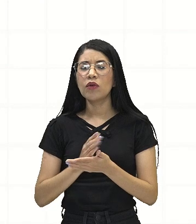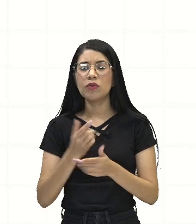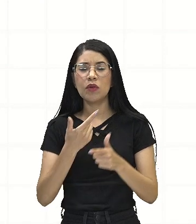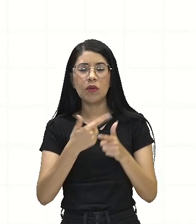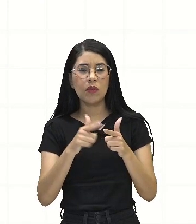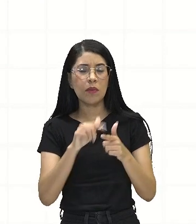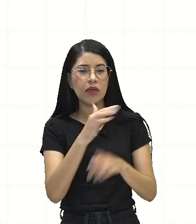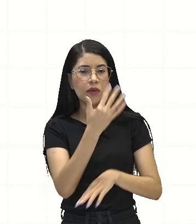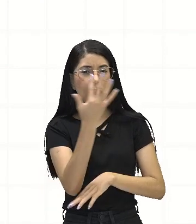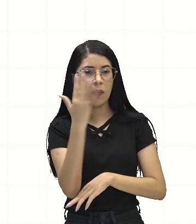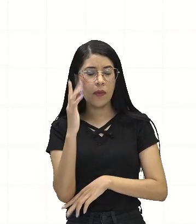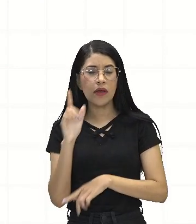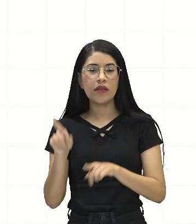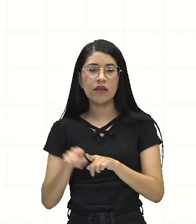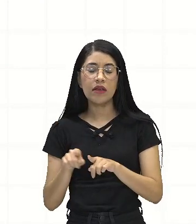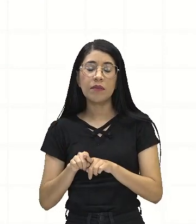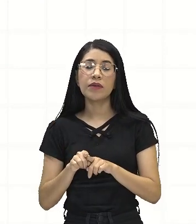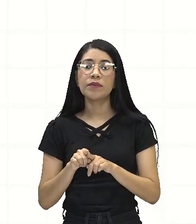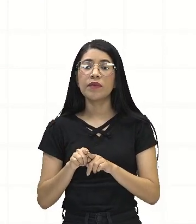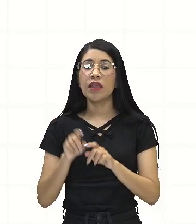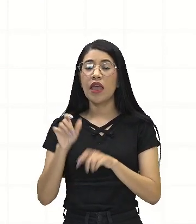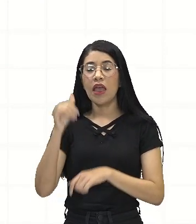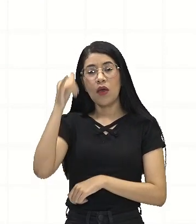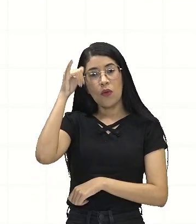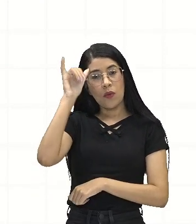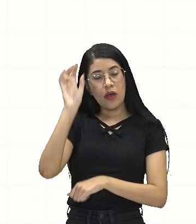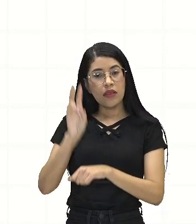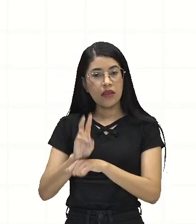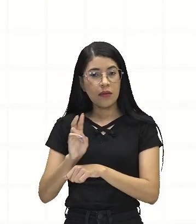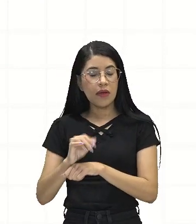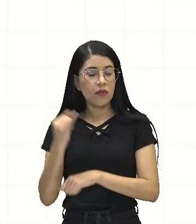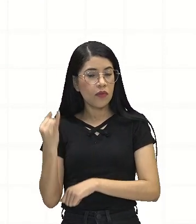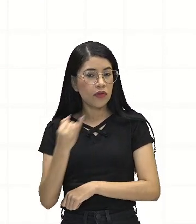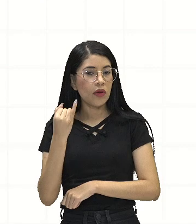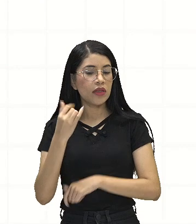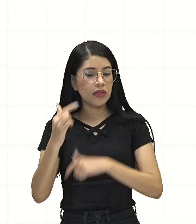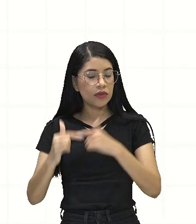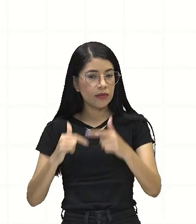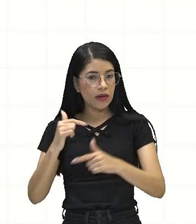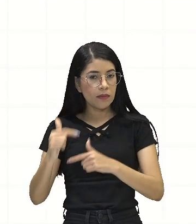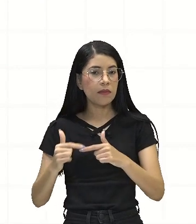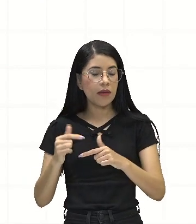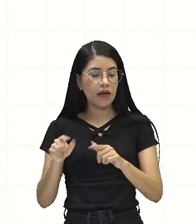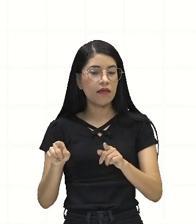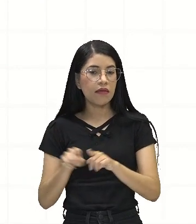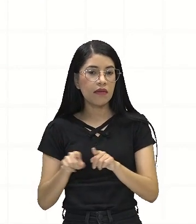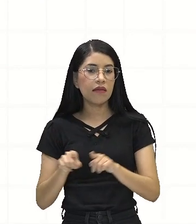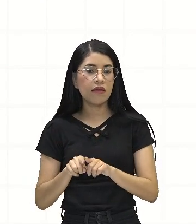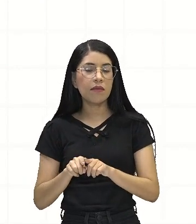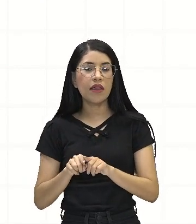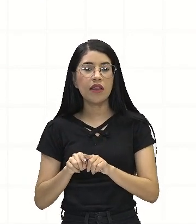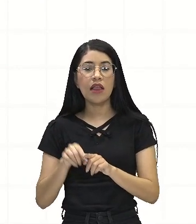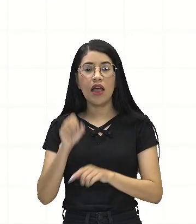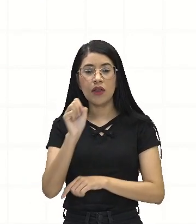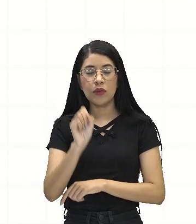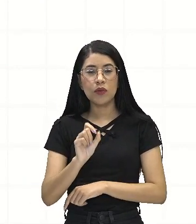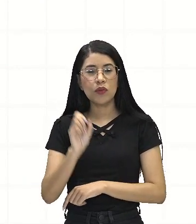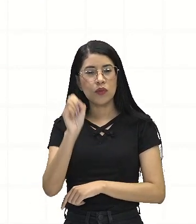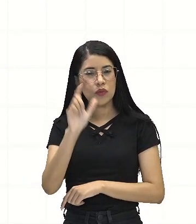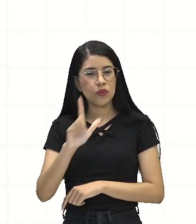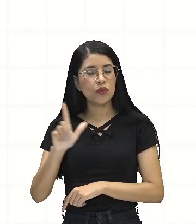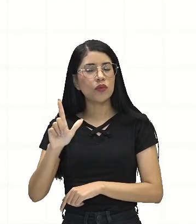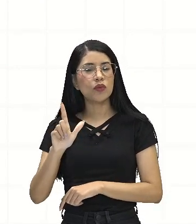ambientais. A criação de gado bovino tornou-se uma atividade de grande importância, né, para essa parte aí do extremo sul da